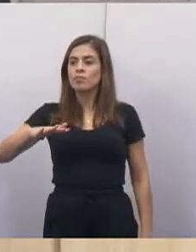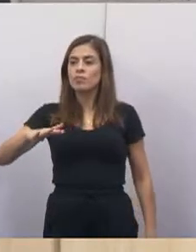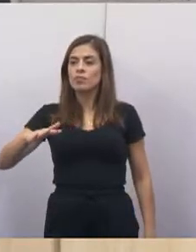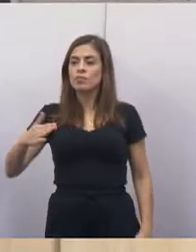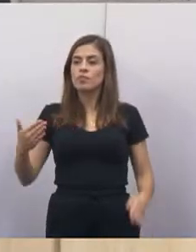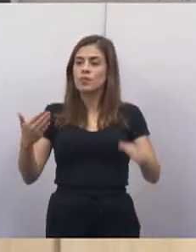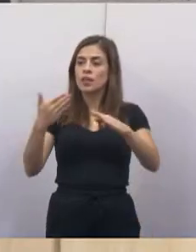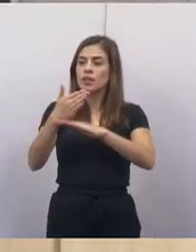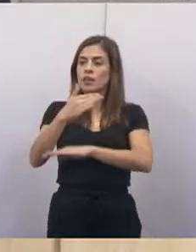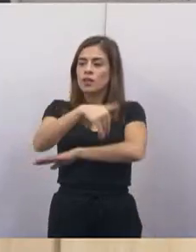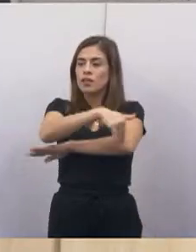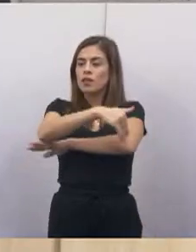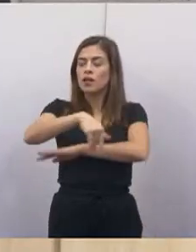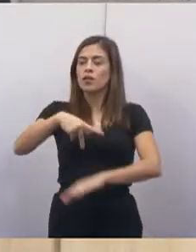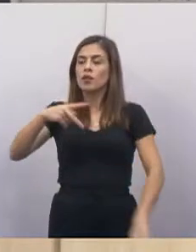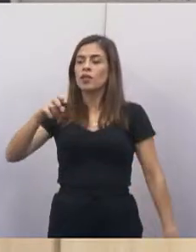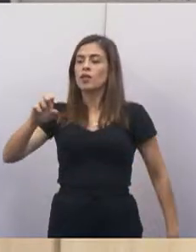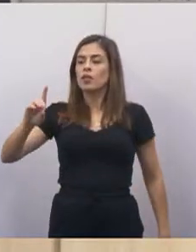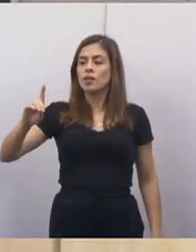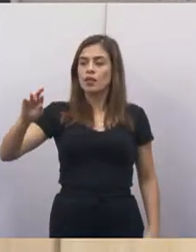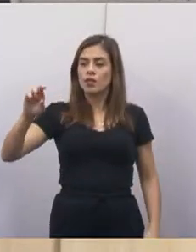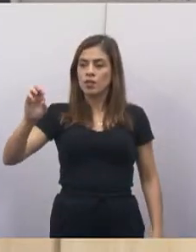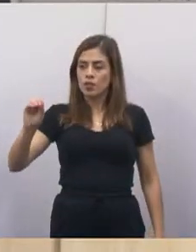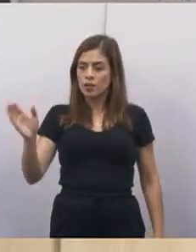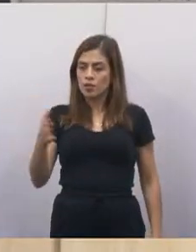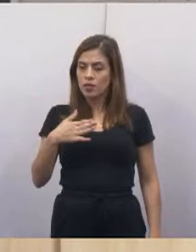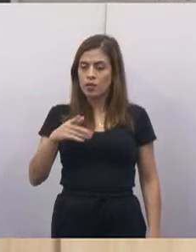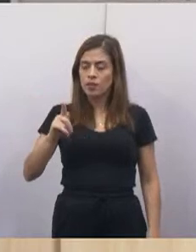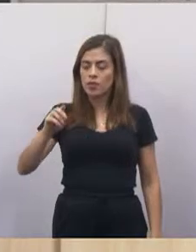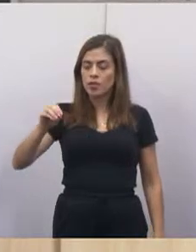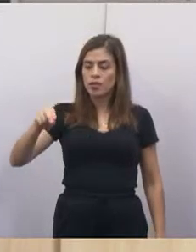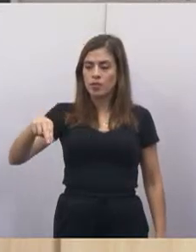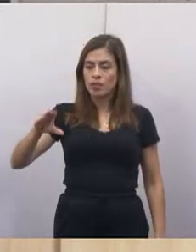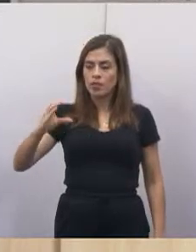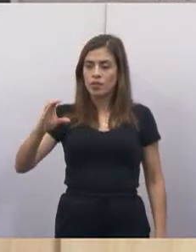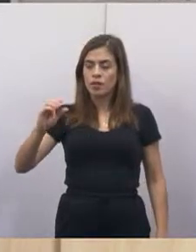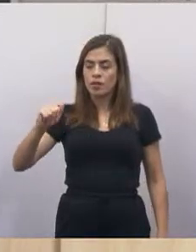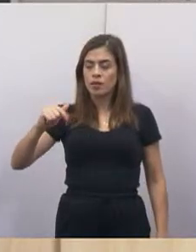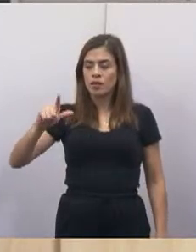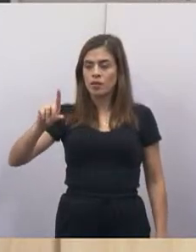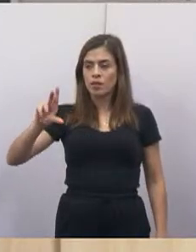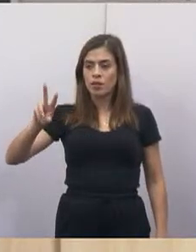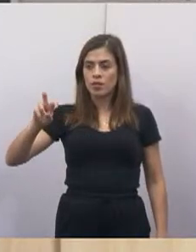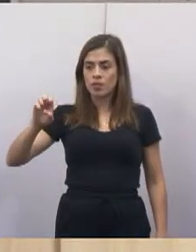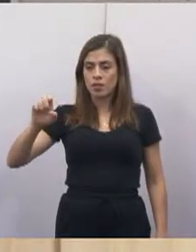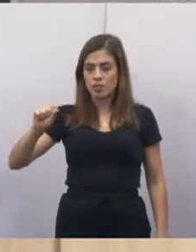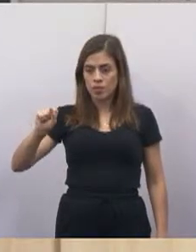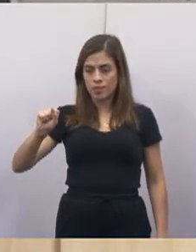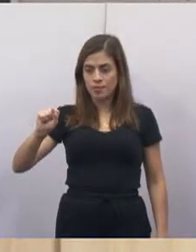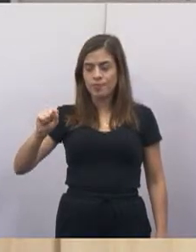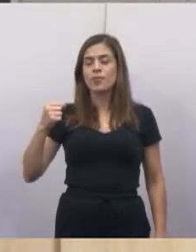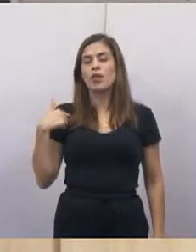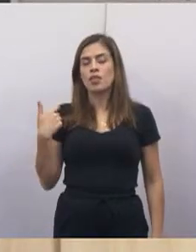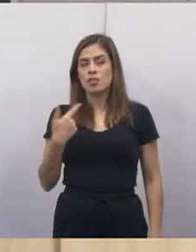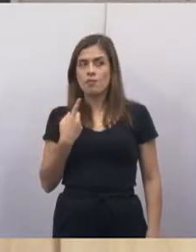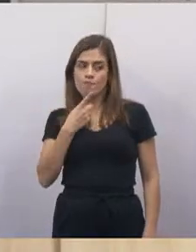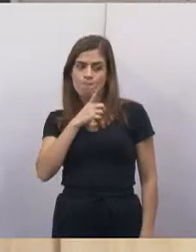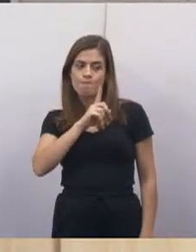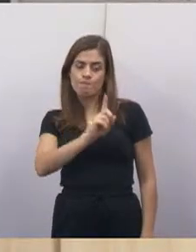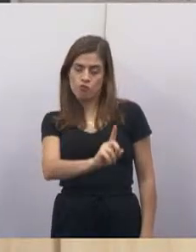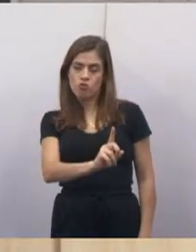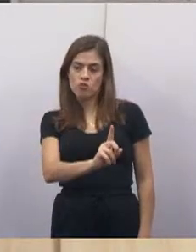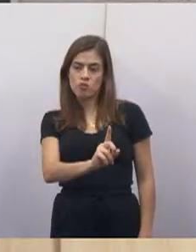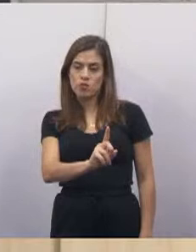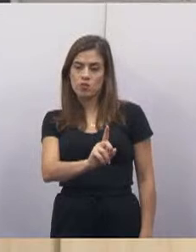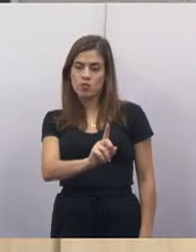entrada da rua Pedro Gonçalves, considerando que esse vereador compareceu no local e verificou a